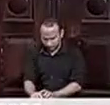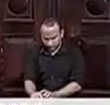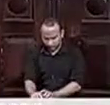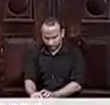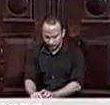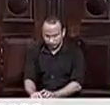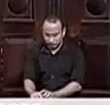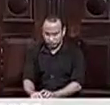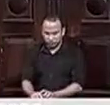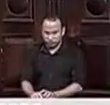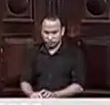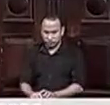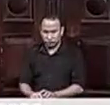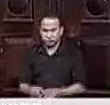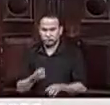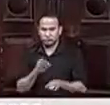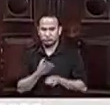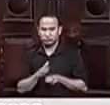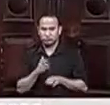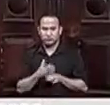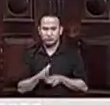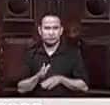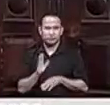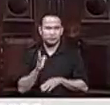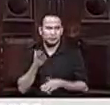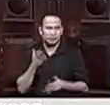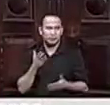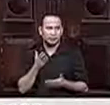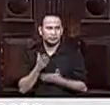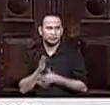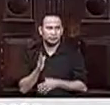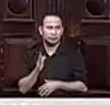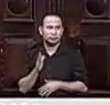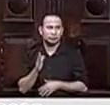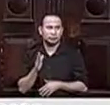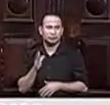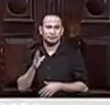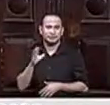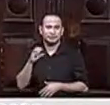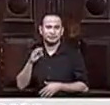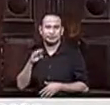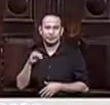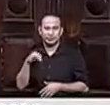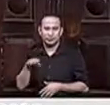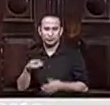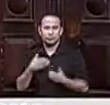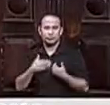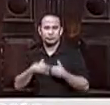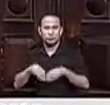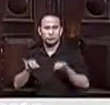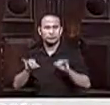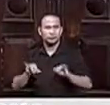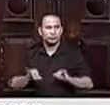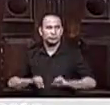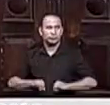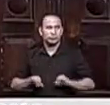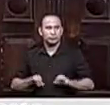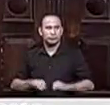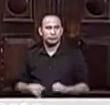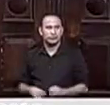estágio de... Já passou do CTI, continua sangrando. E o que é que o presidente Temer